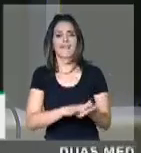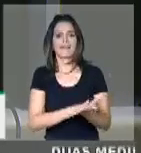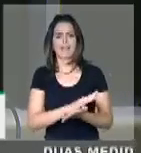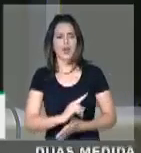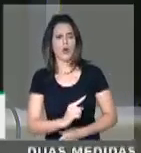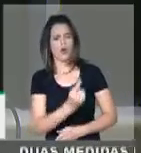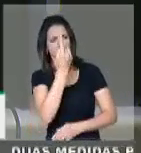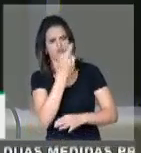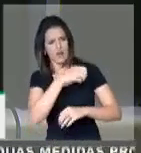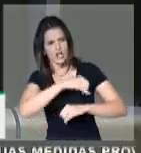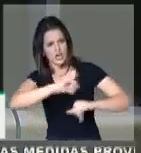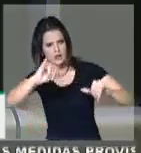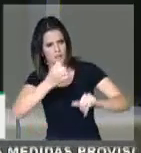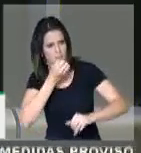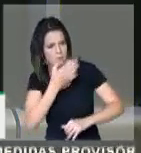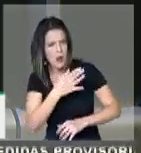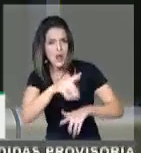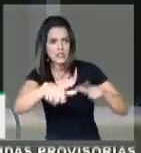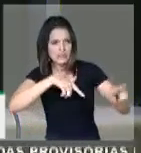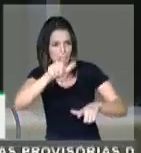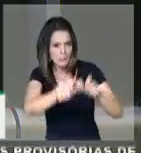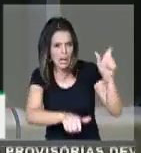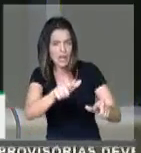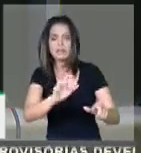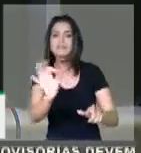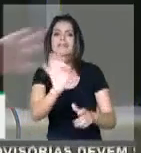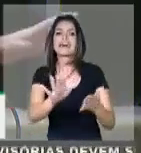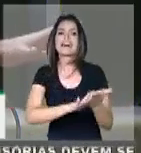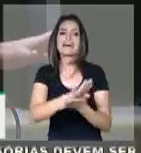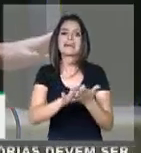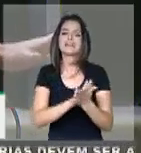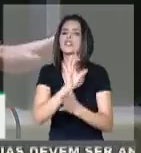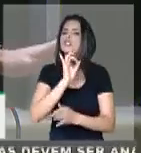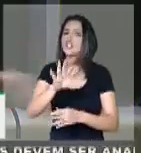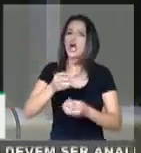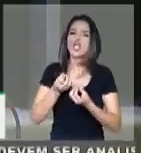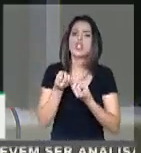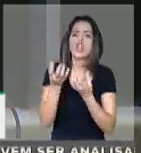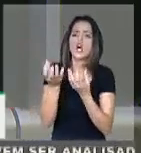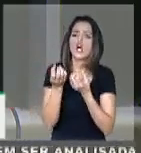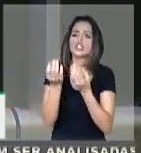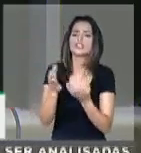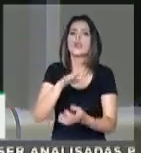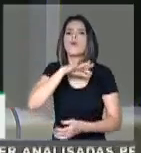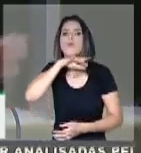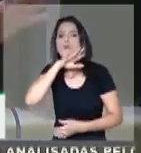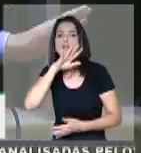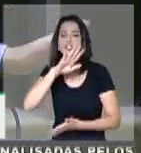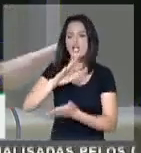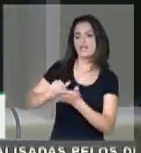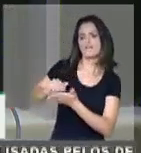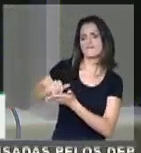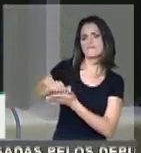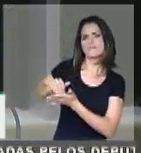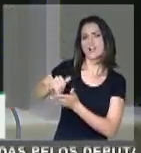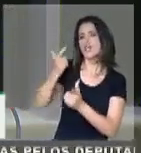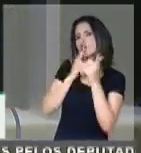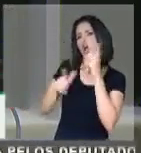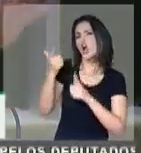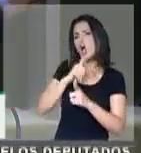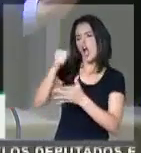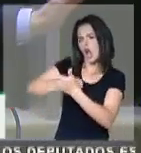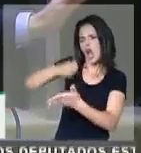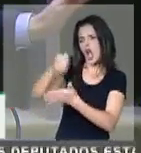uma única notícia boa para a classe trabalhadora brasileira. Somente notícia ruim. Somente retirada de conquistas.